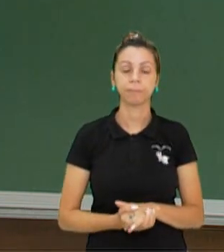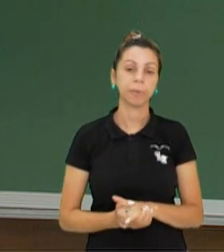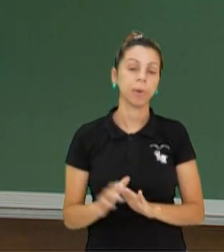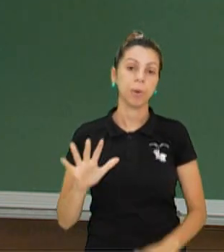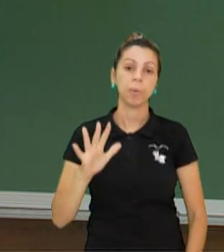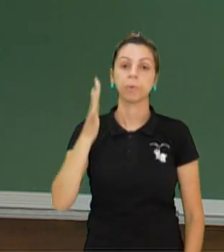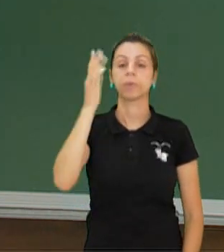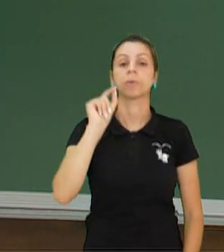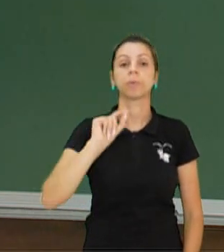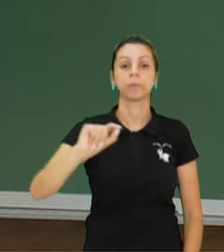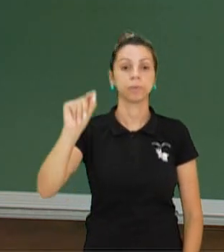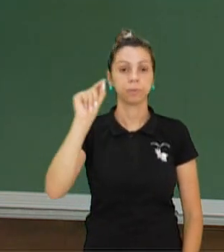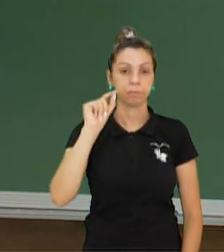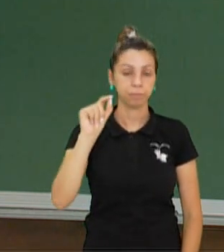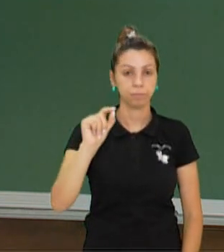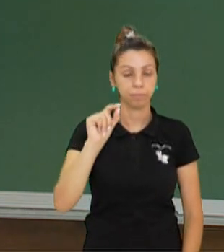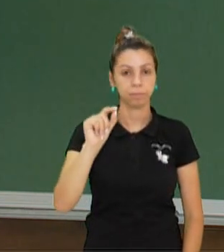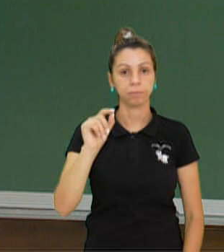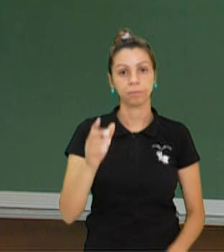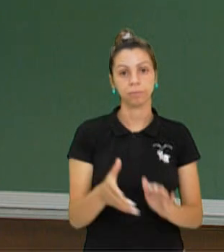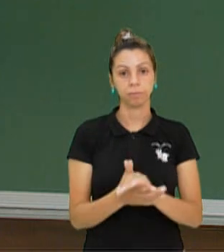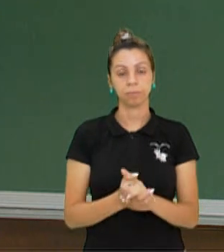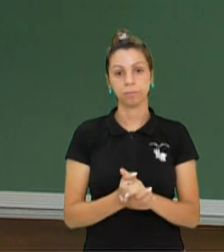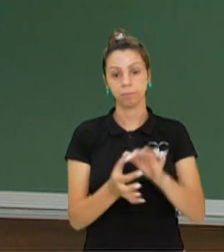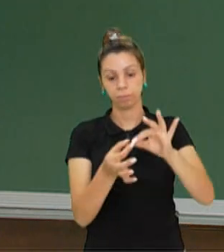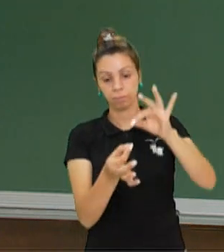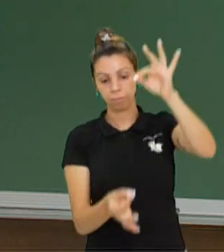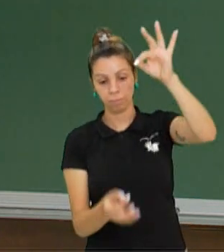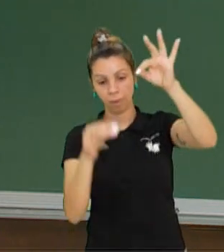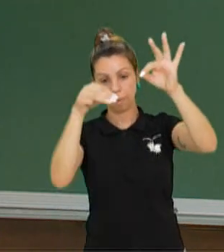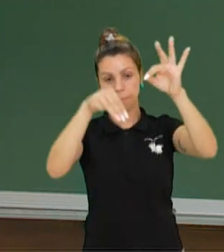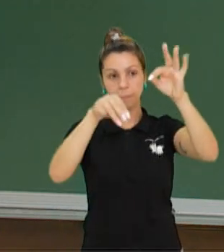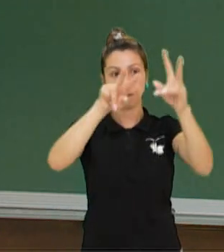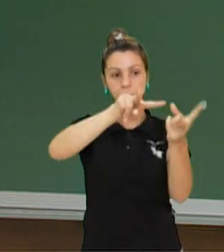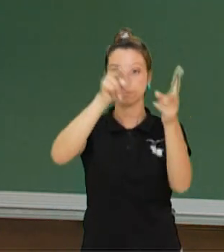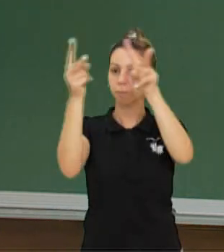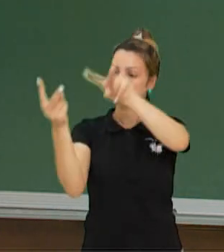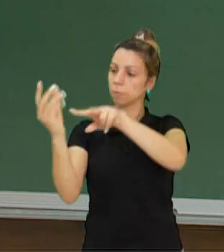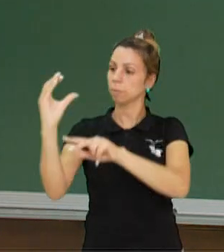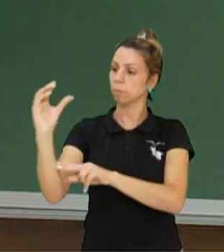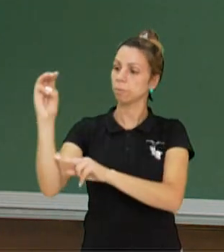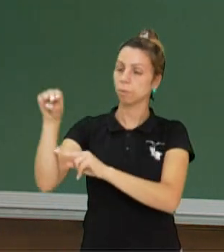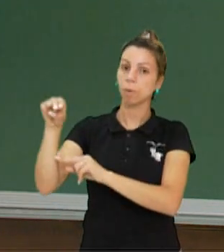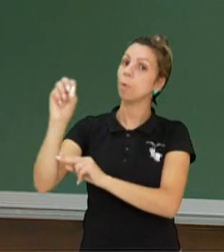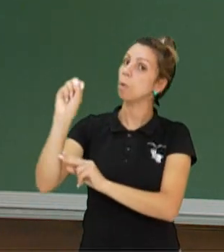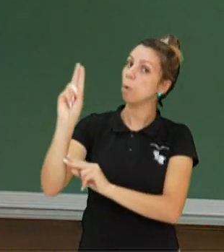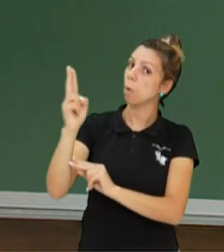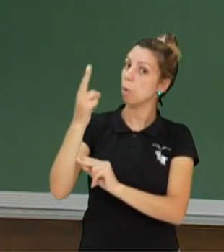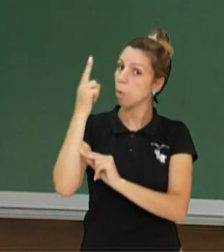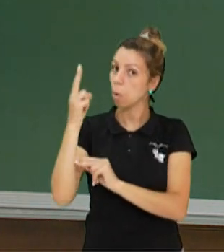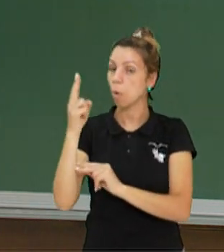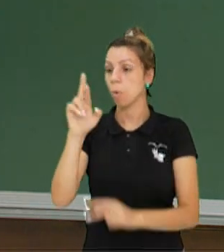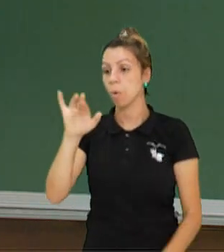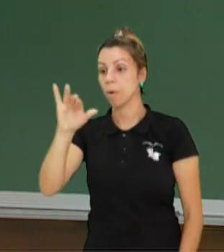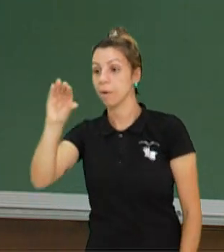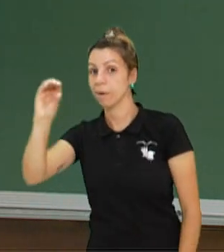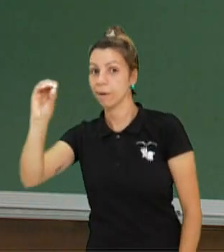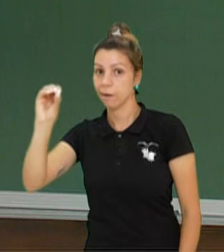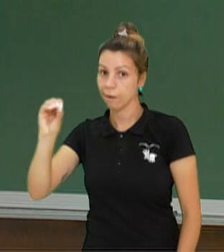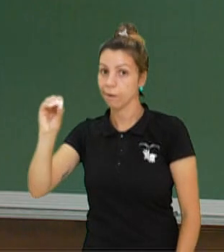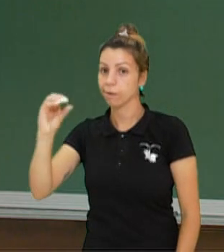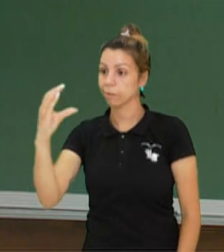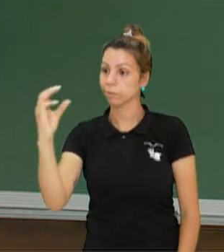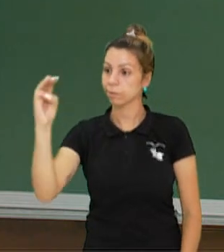Ou eu pego o comprimento dessa mangueira que está em metros e transformo em centímetros, ou eu pego o raio, que é o que eu estou fazendo